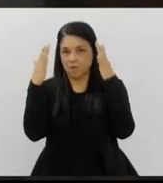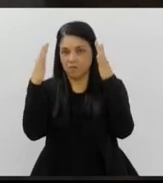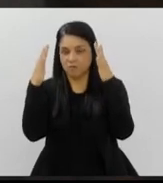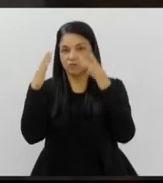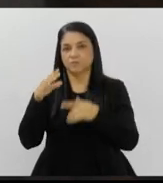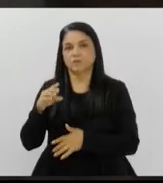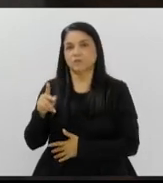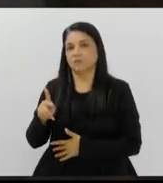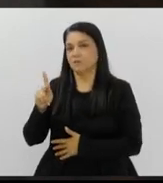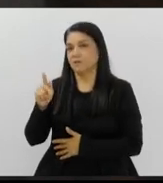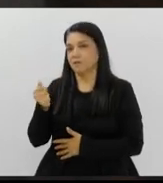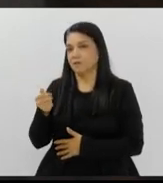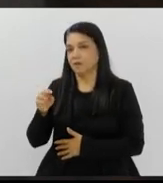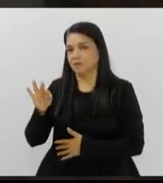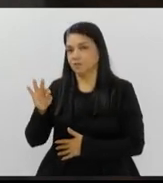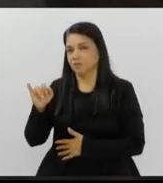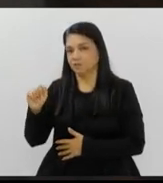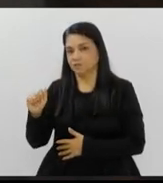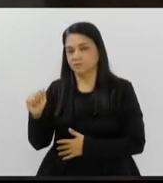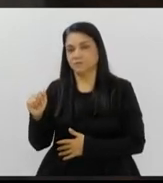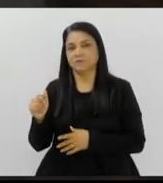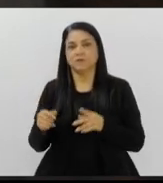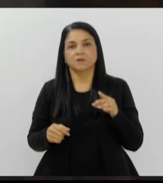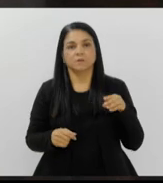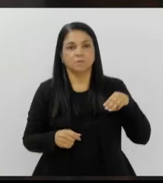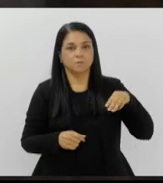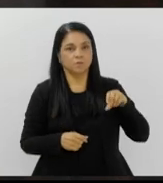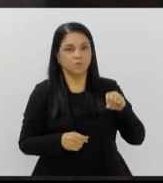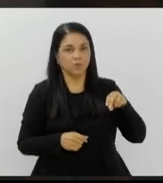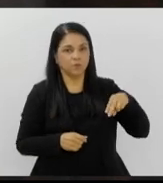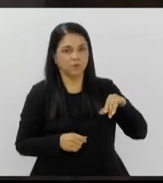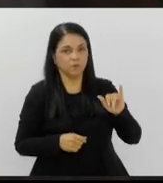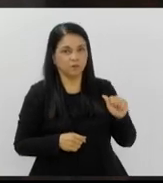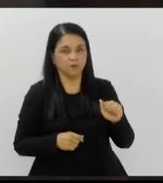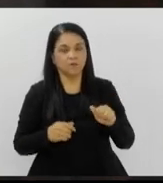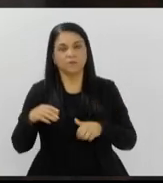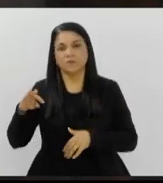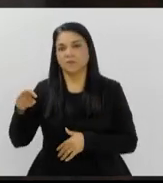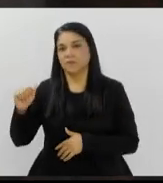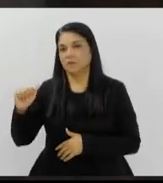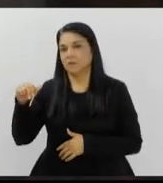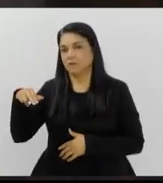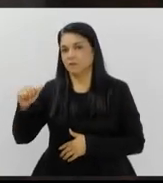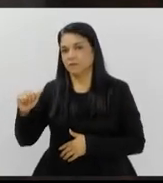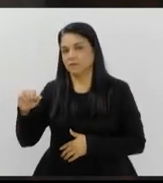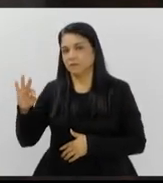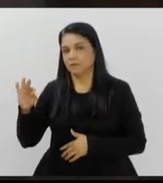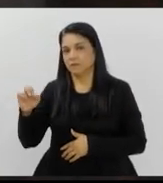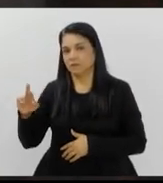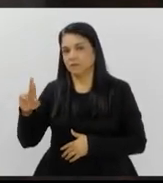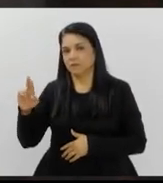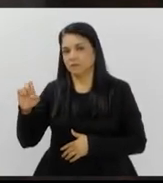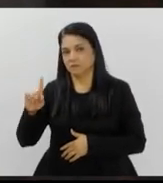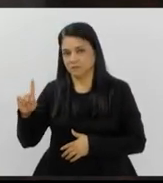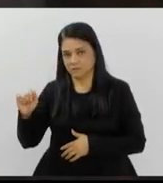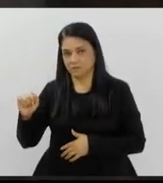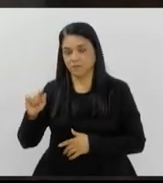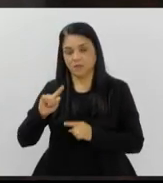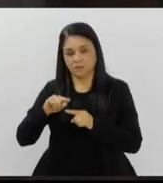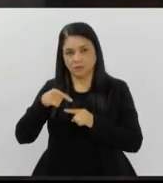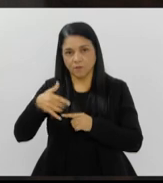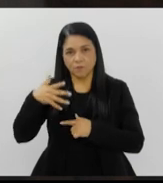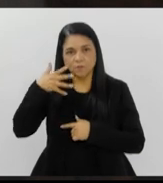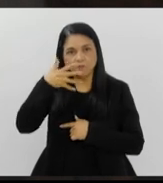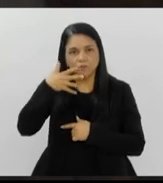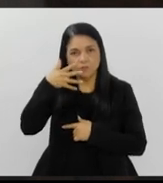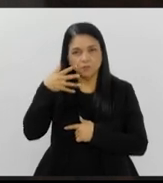Tavares, a doutora Mônica Góes e a doutora Ana Tereza Basílio. E logo em seguida vou conceder a fala